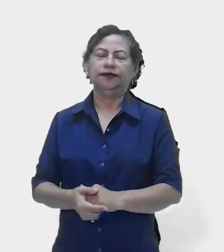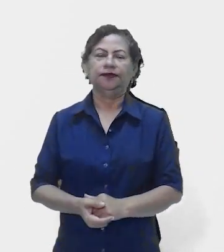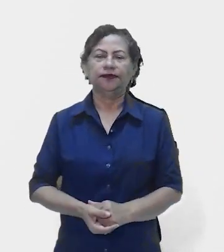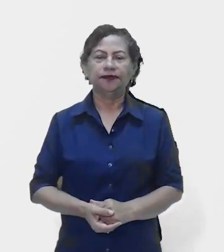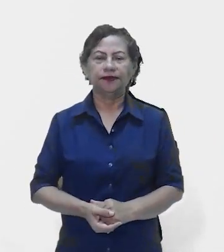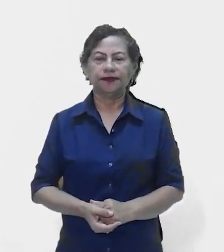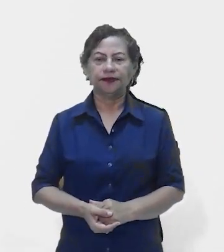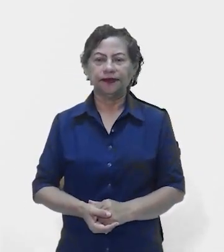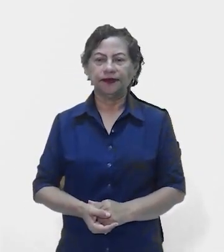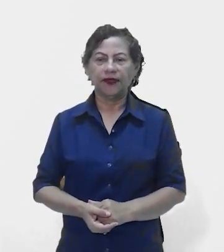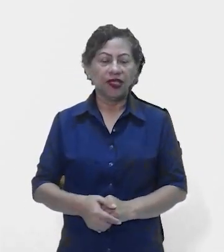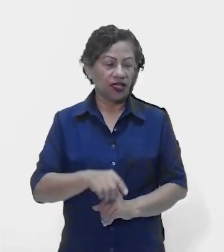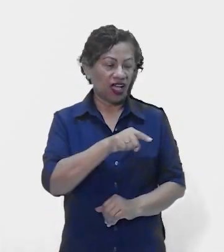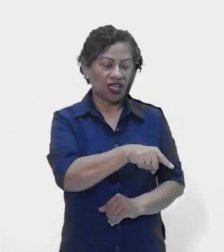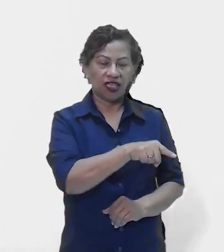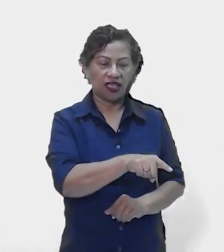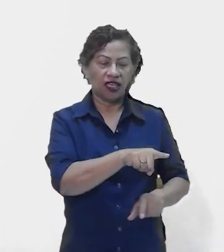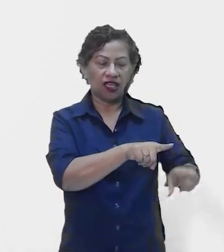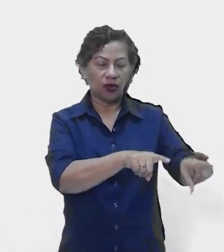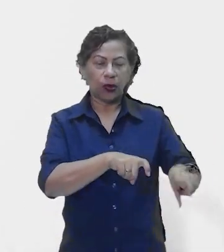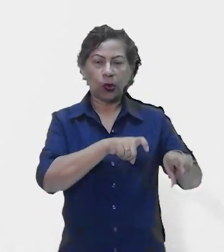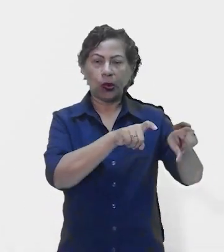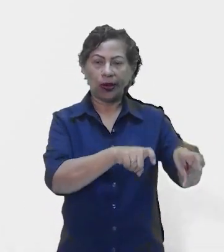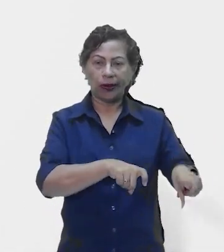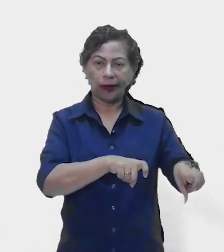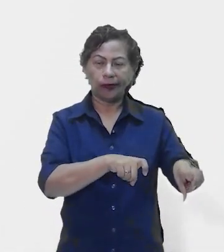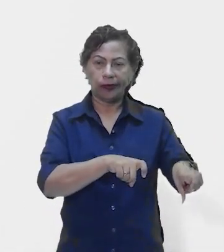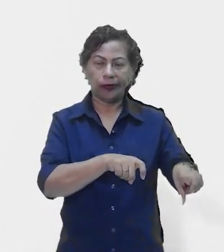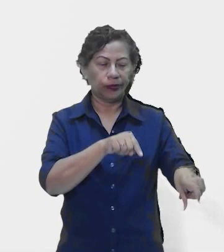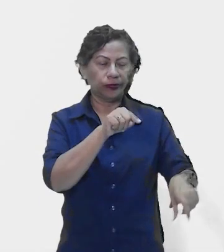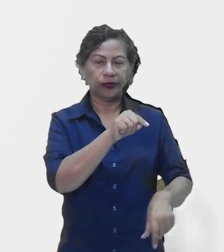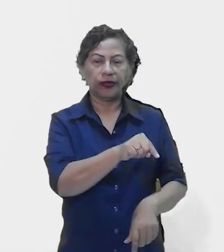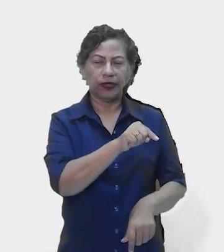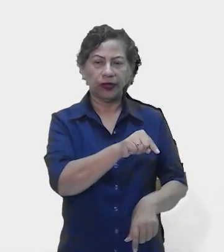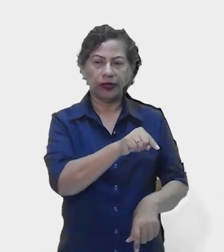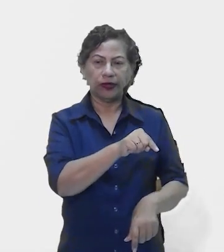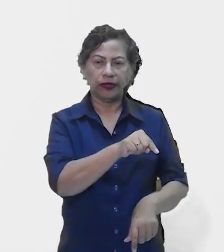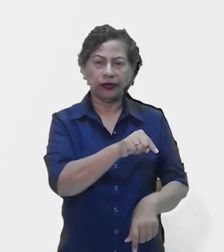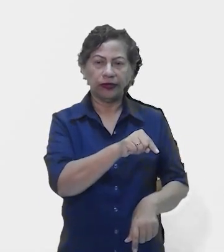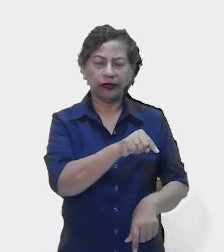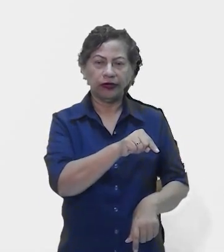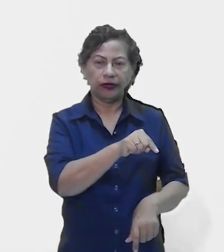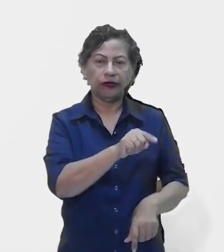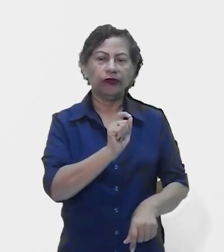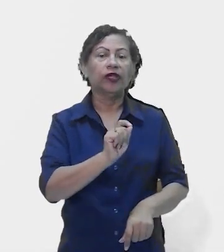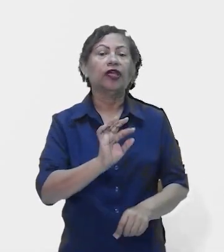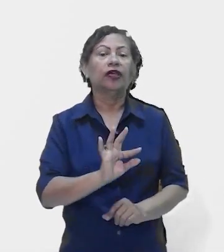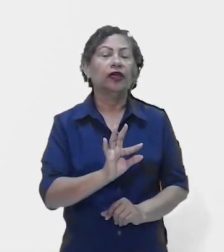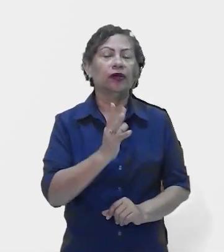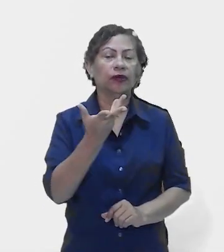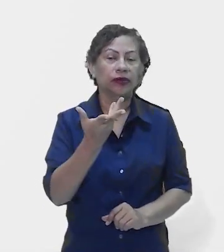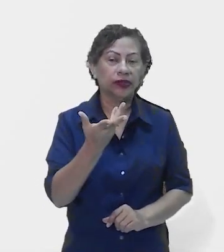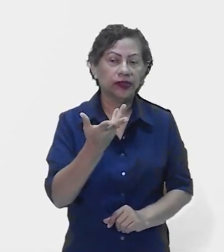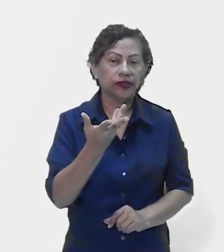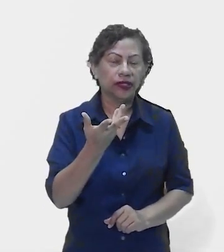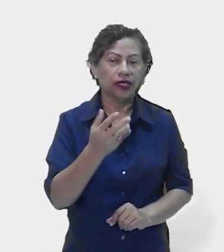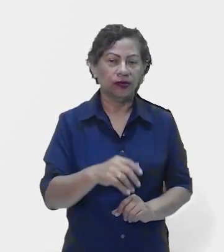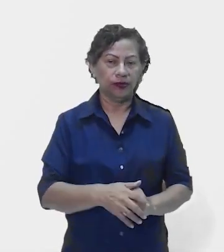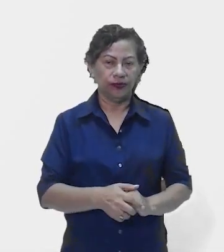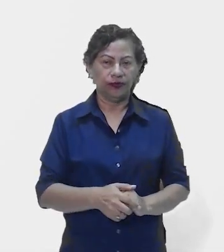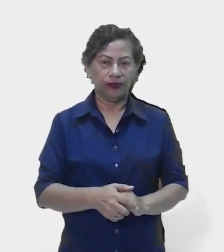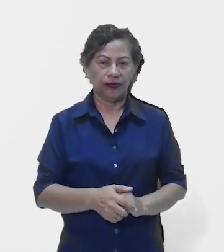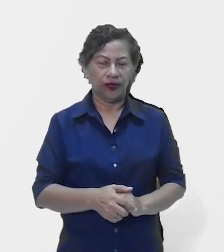o campo, por sua vez, ele vai ser um fator repulsivo. A conjuntura vai fazer com